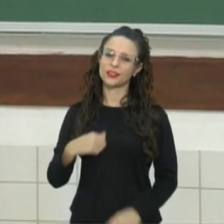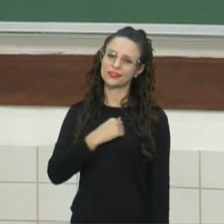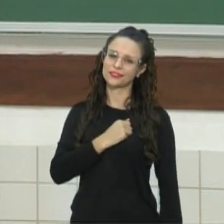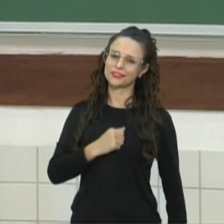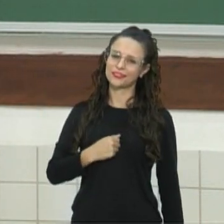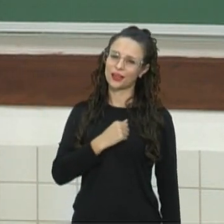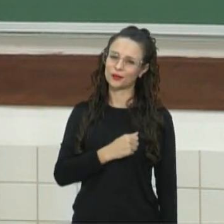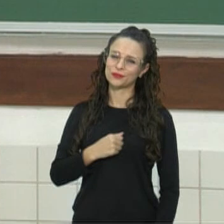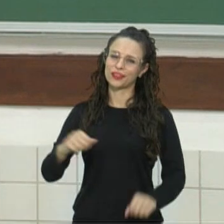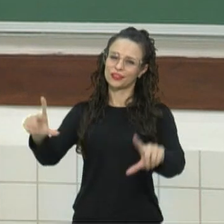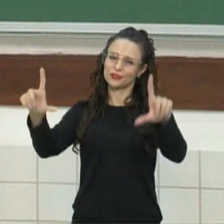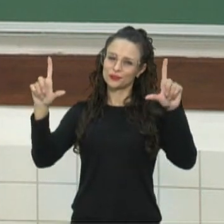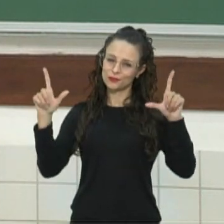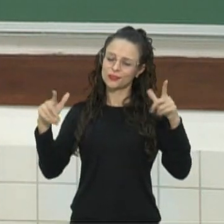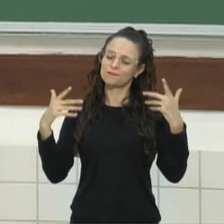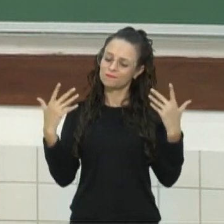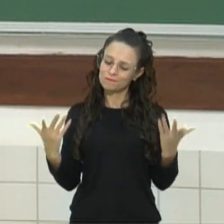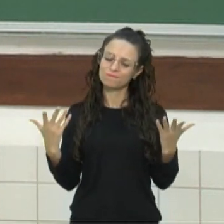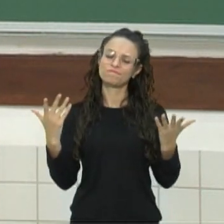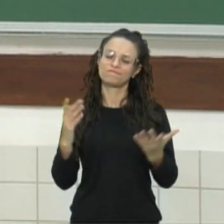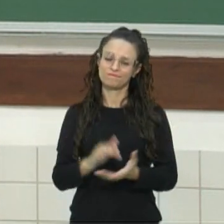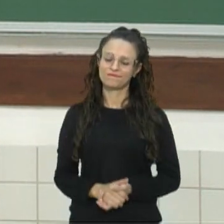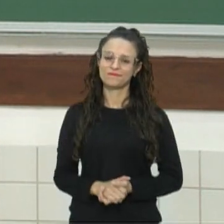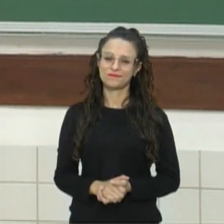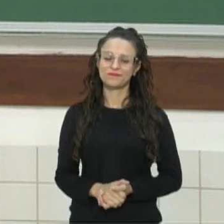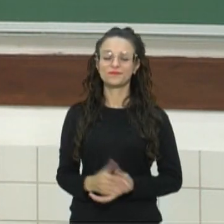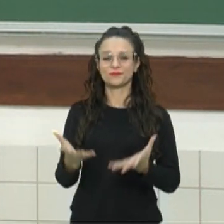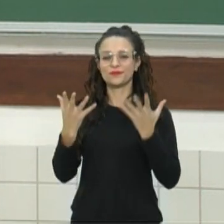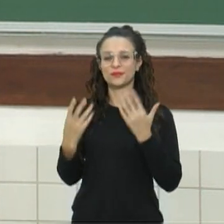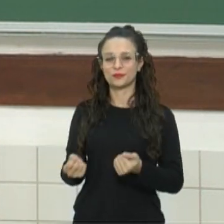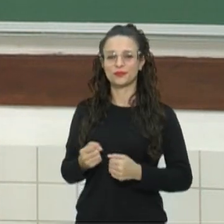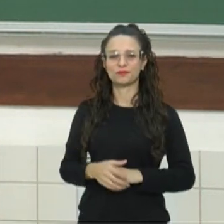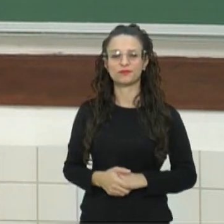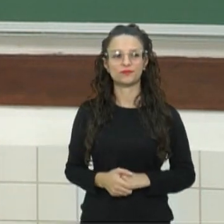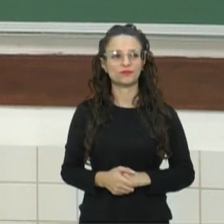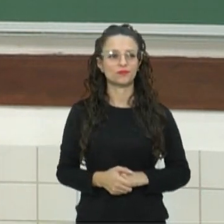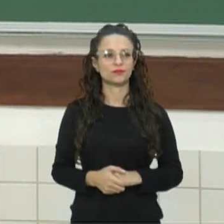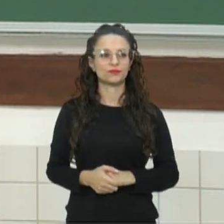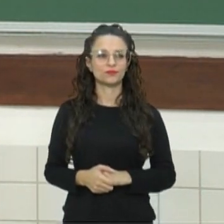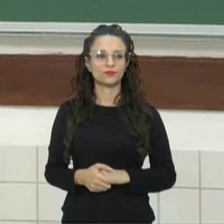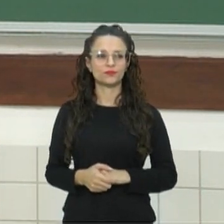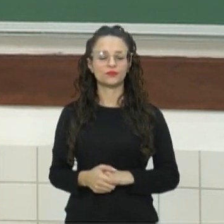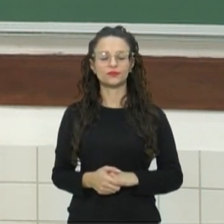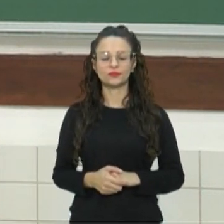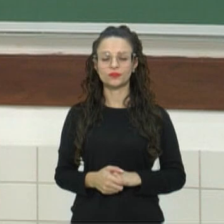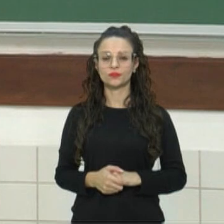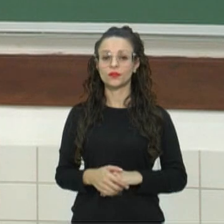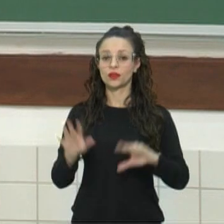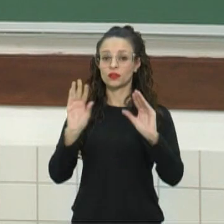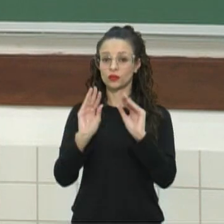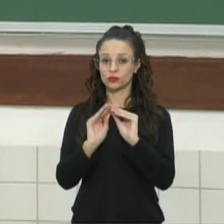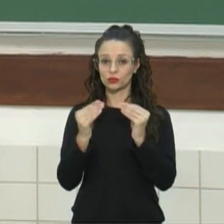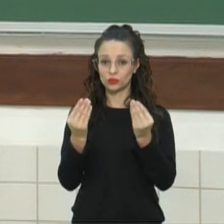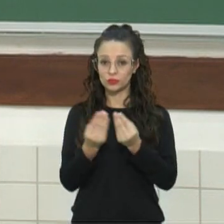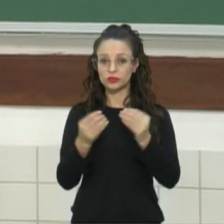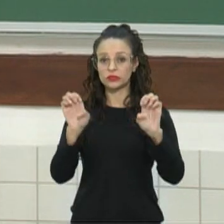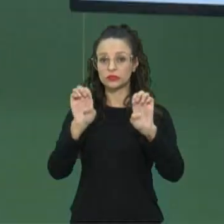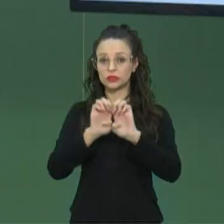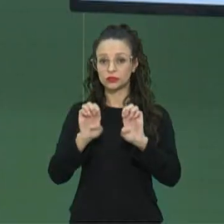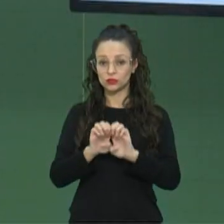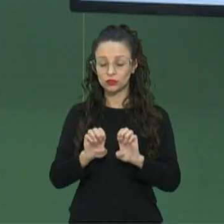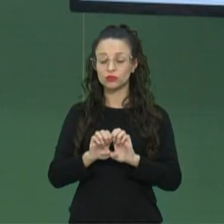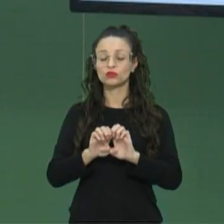de um quadro, né, galera? Poxa vida! Vamos lá, então. Compostos de cadeia fechada. Eu tenho uma cadeia